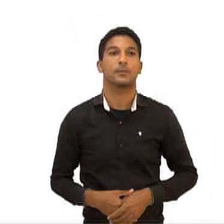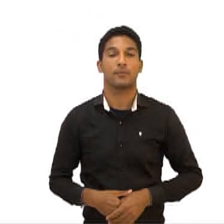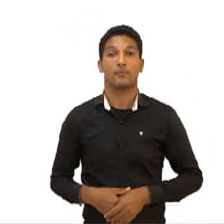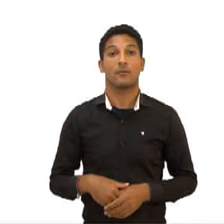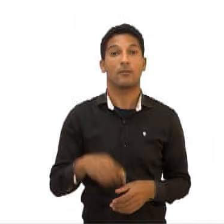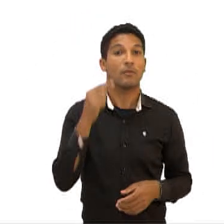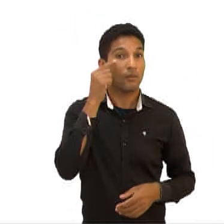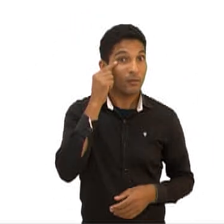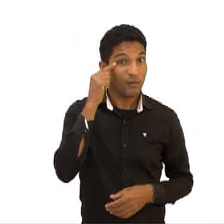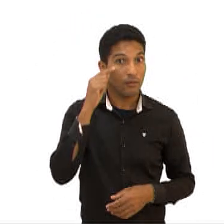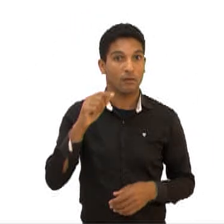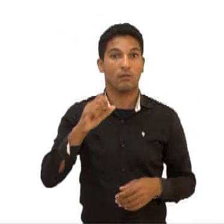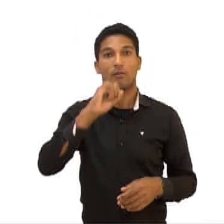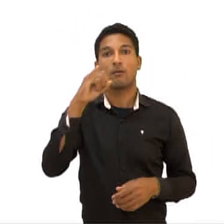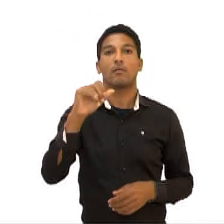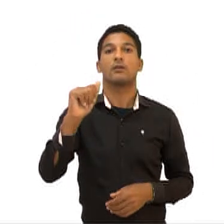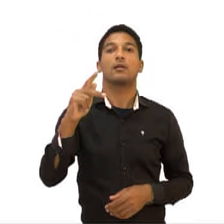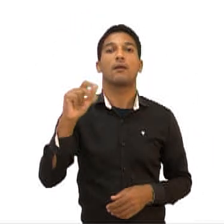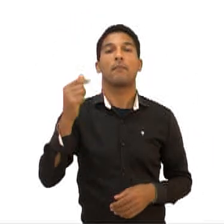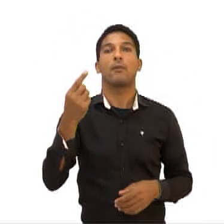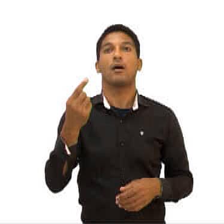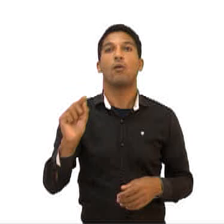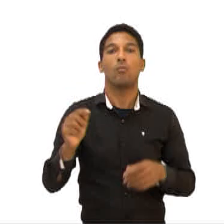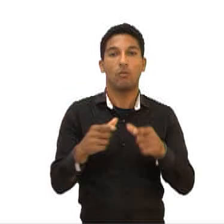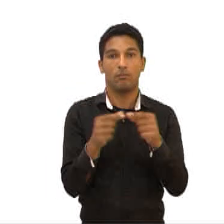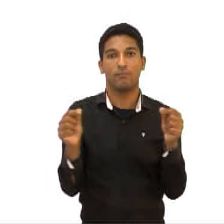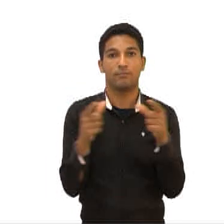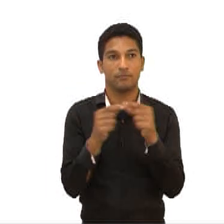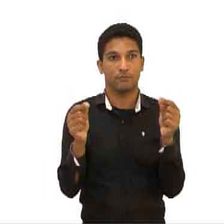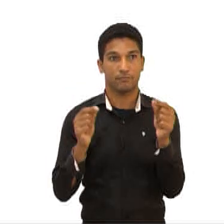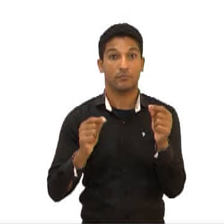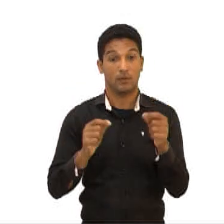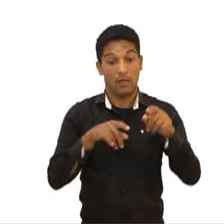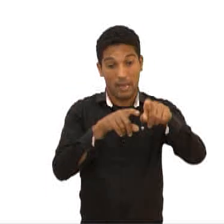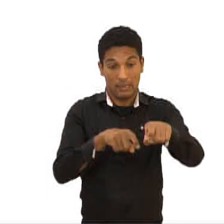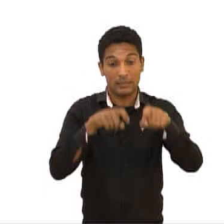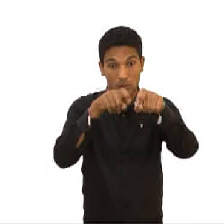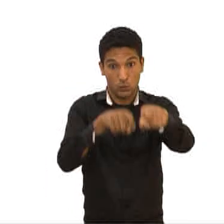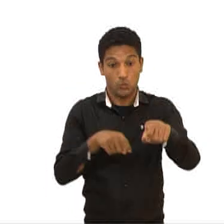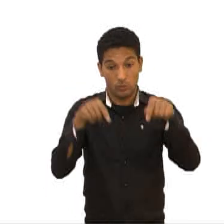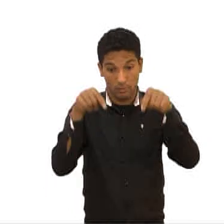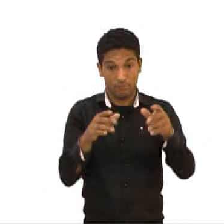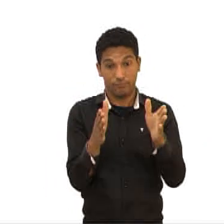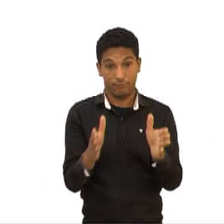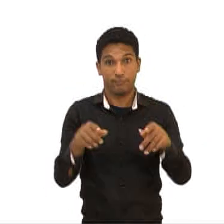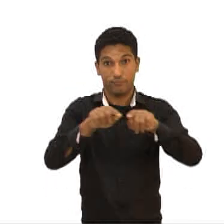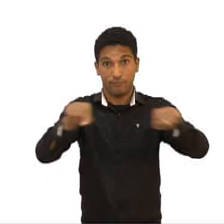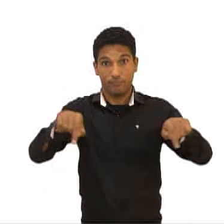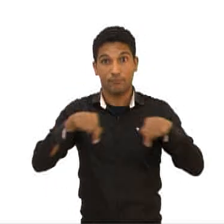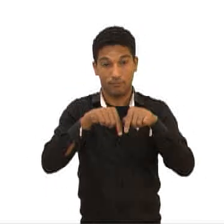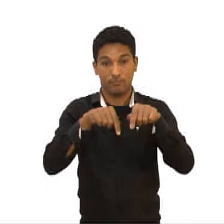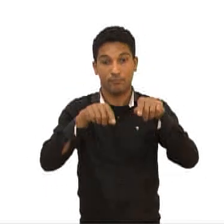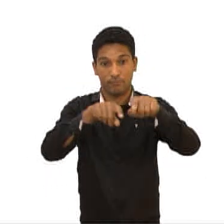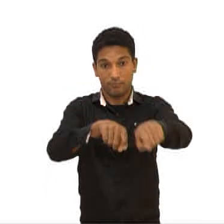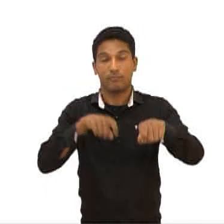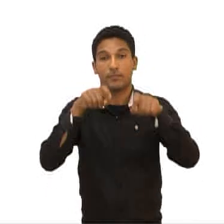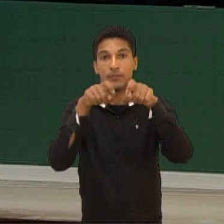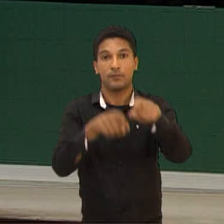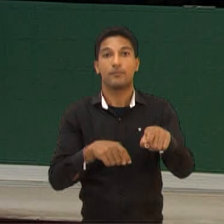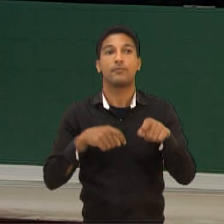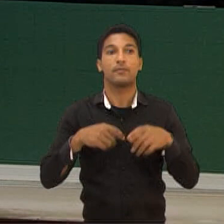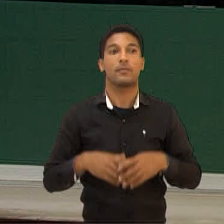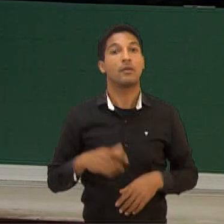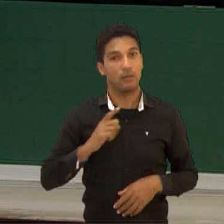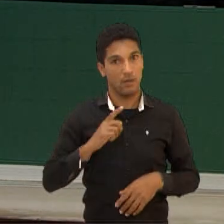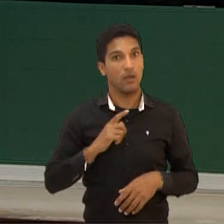território, a agricultura tem um poder político lá, né? É interessante que a mão de obra, que não haja